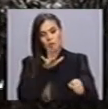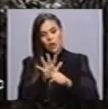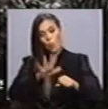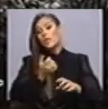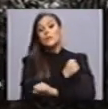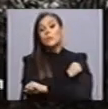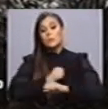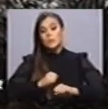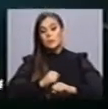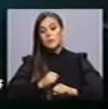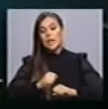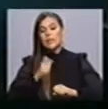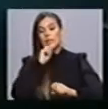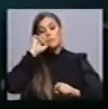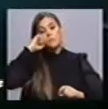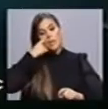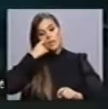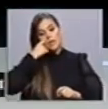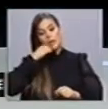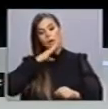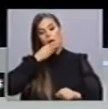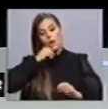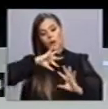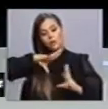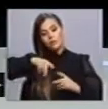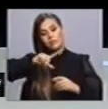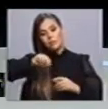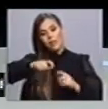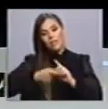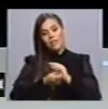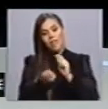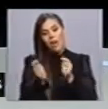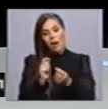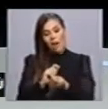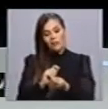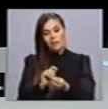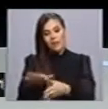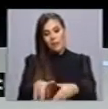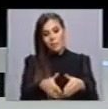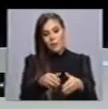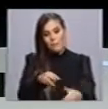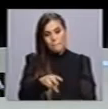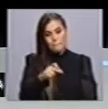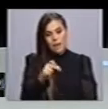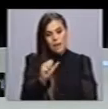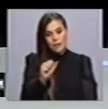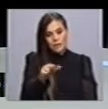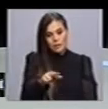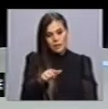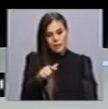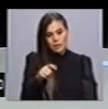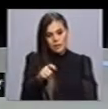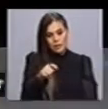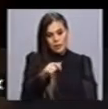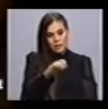depois acabam por chegar à Terra, alteram também o próprio campo magnético da Terra. Cria ali uma perturbação no campo magnético da Terra. Quem é que